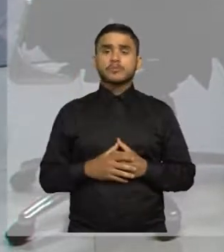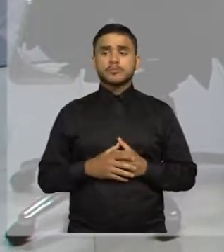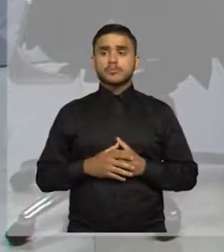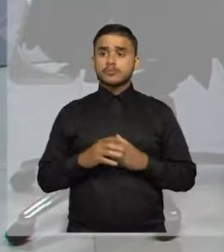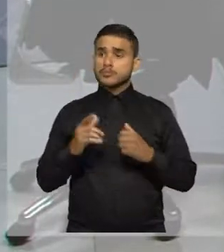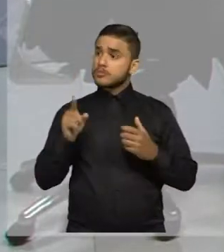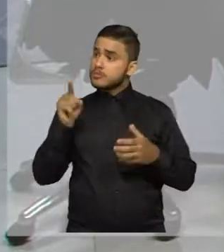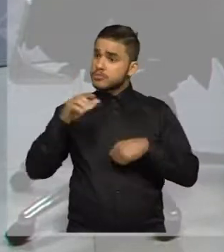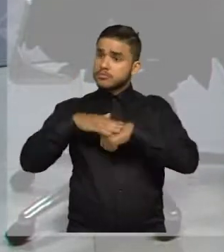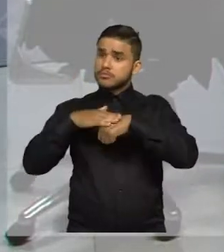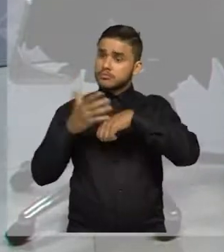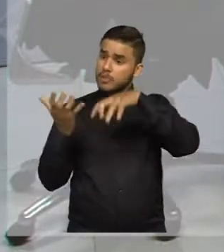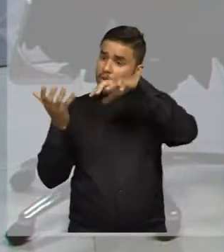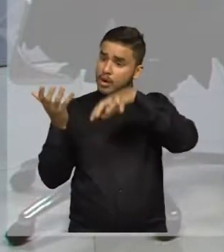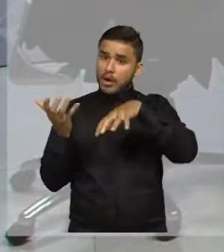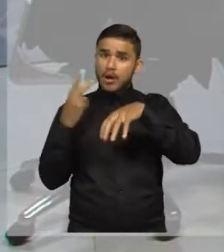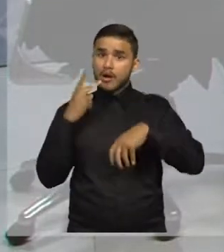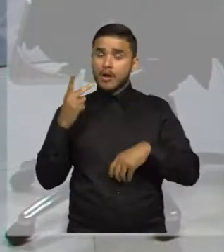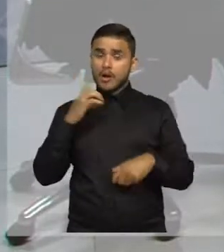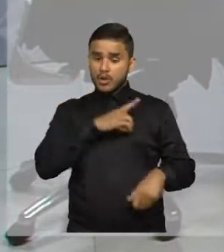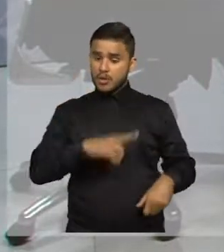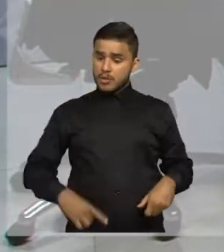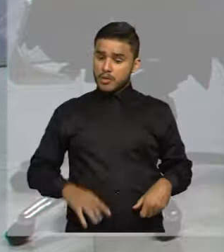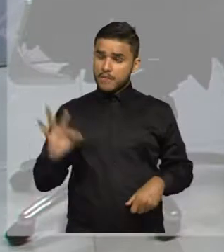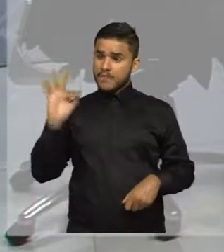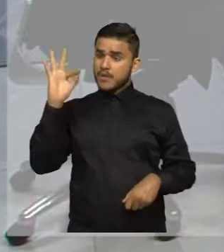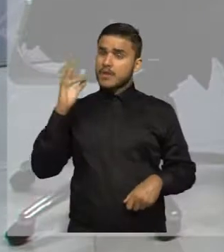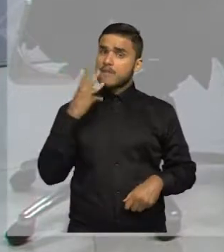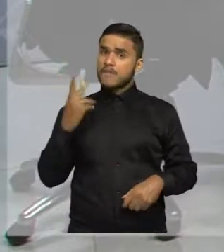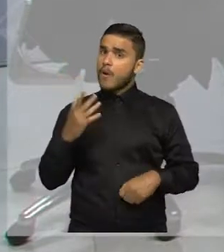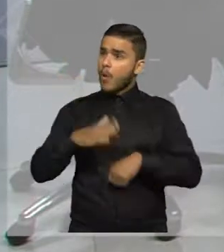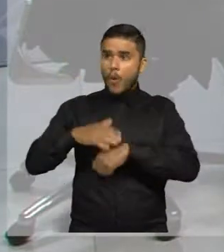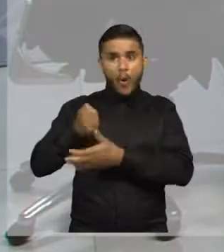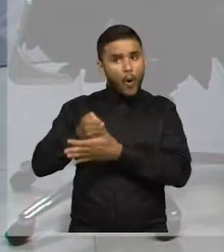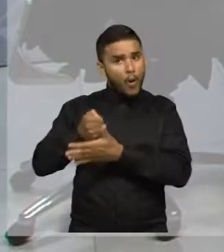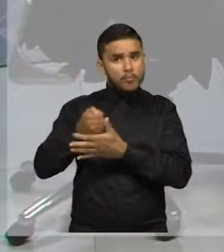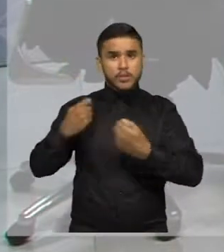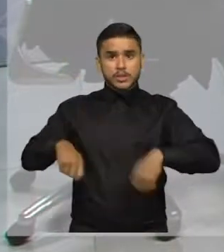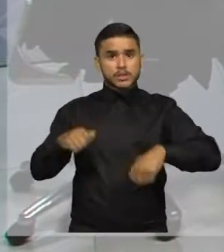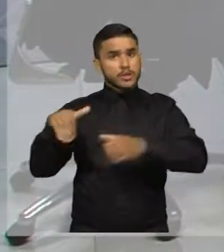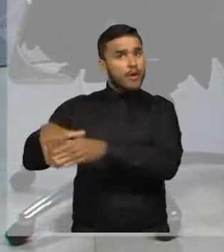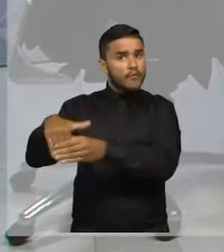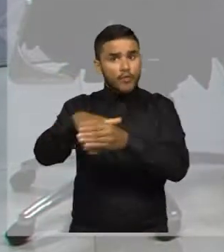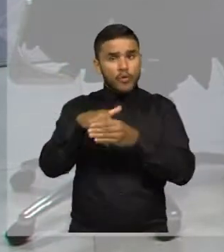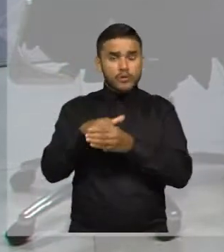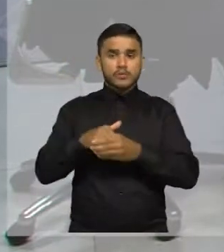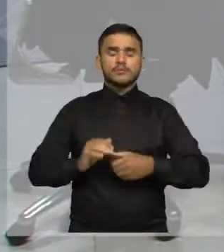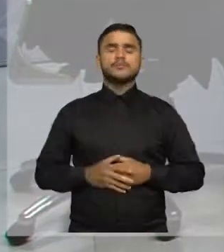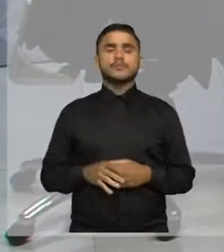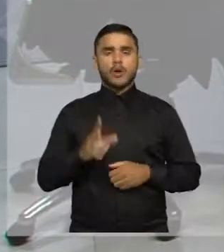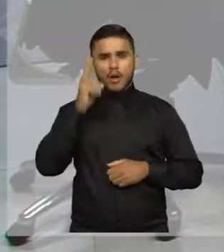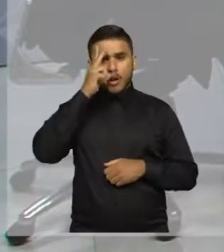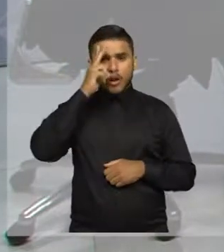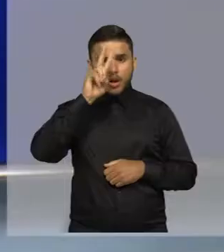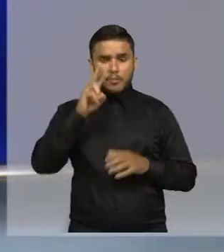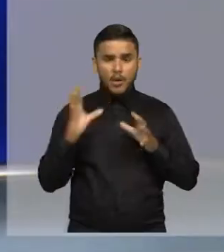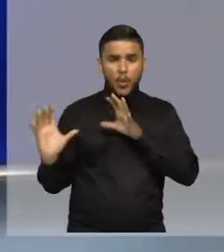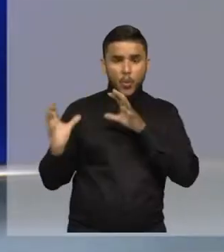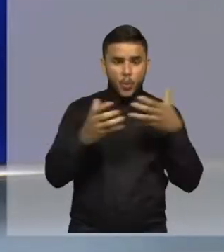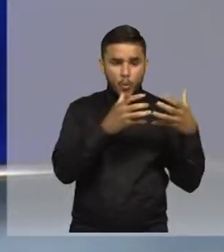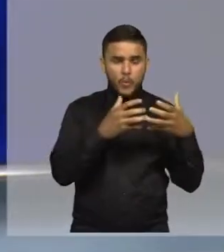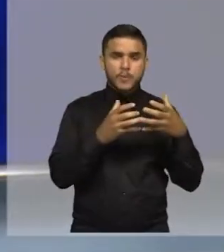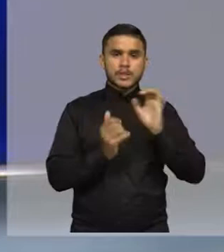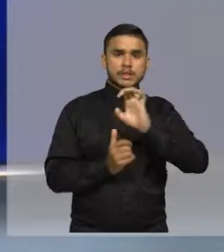o parlamento a tomar as medidas que o Brasil precisa. Porque, por exemplo, a esquerda, principalmente, fez um movimento enorme contra a reforma